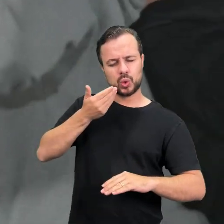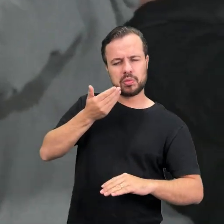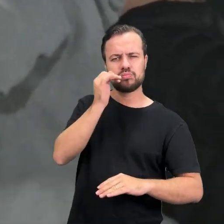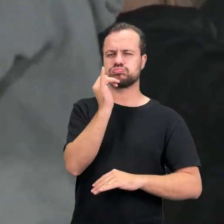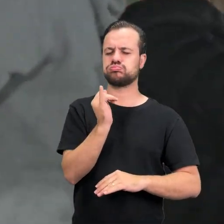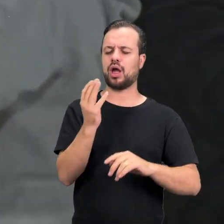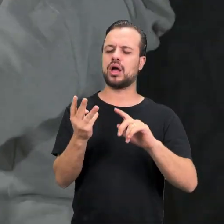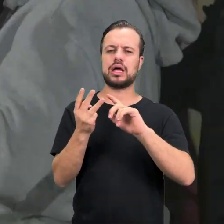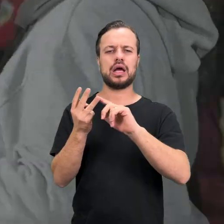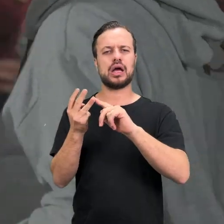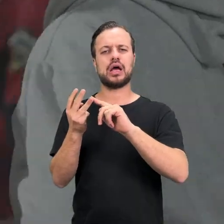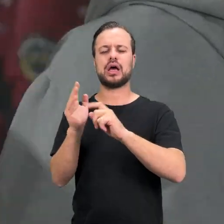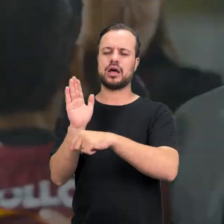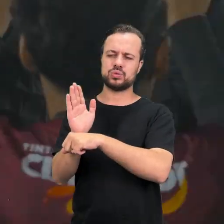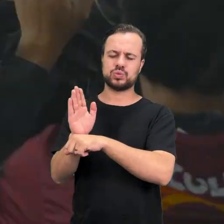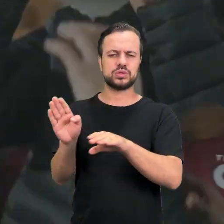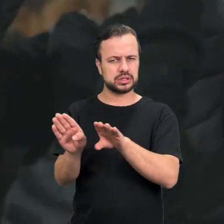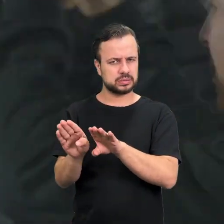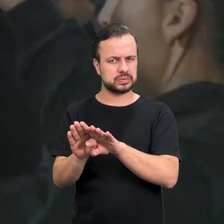A gente tem o